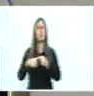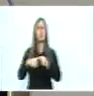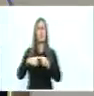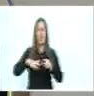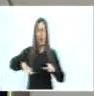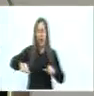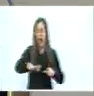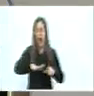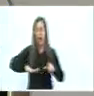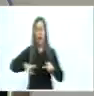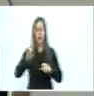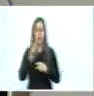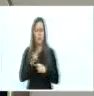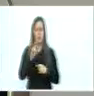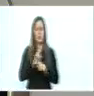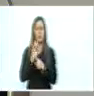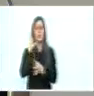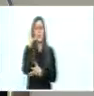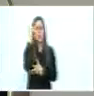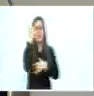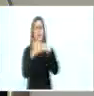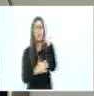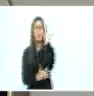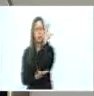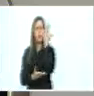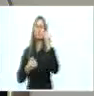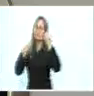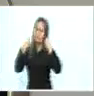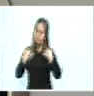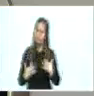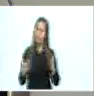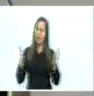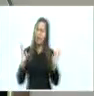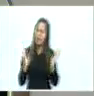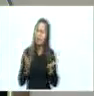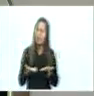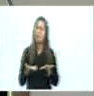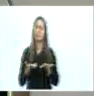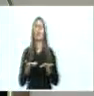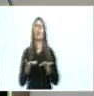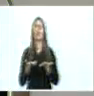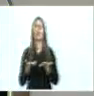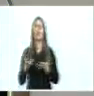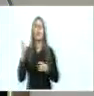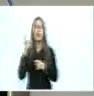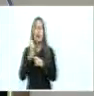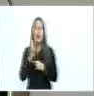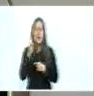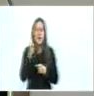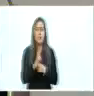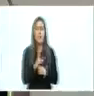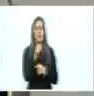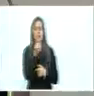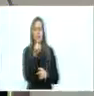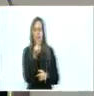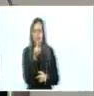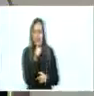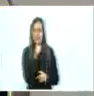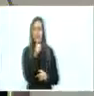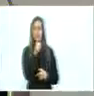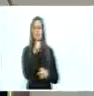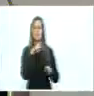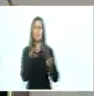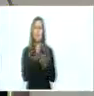área de proteção ambiental, já foi falado aqui, a questão de reservas hídricas, a questão do